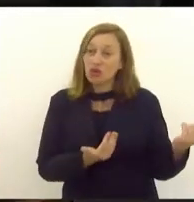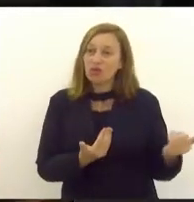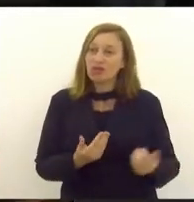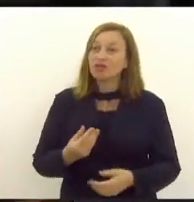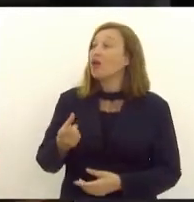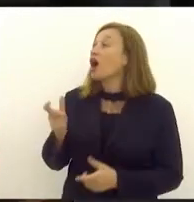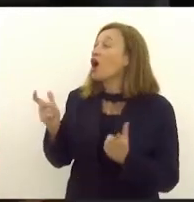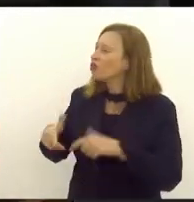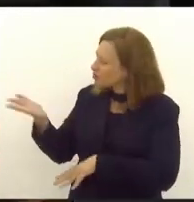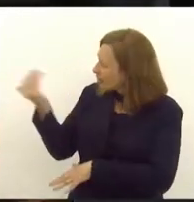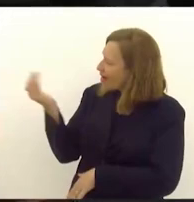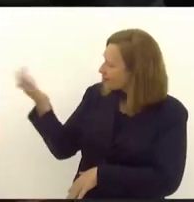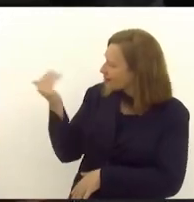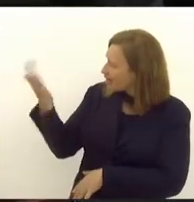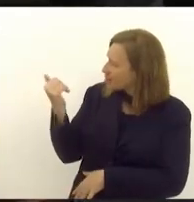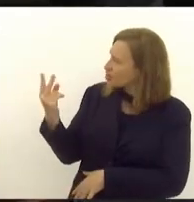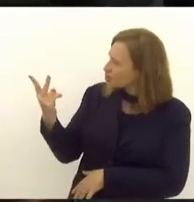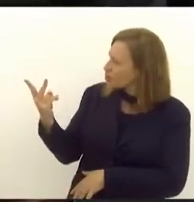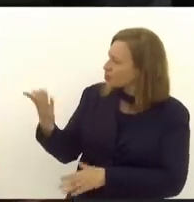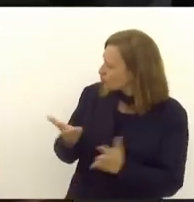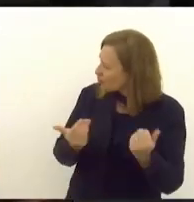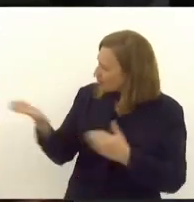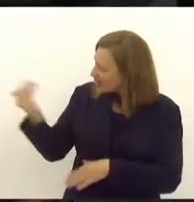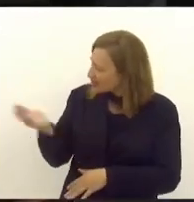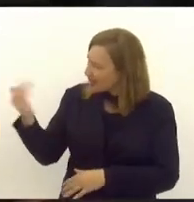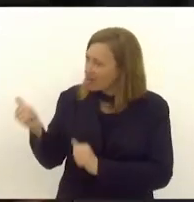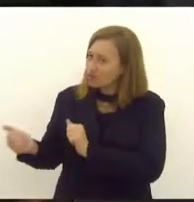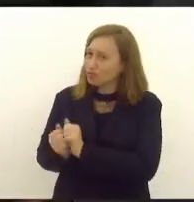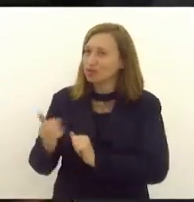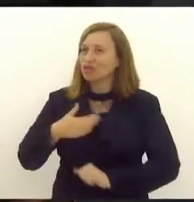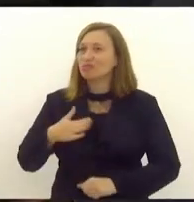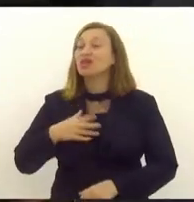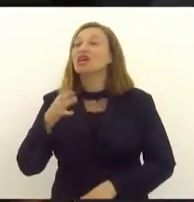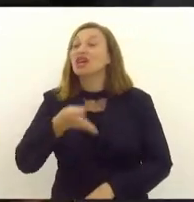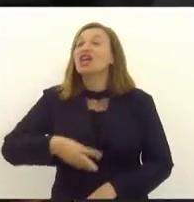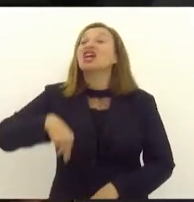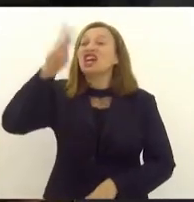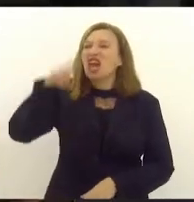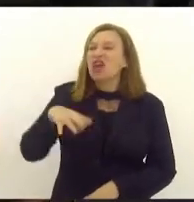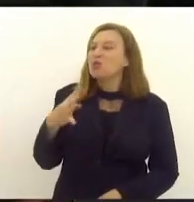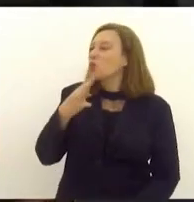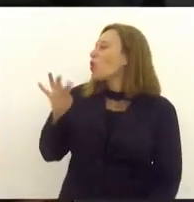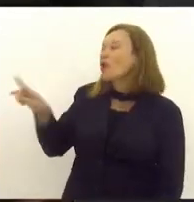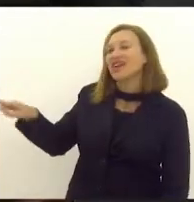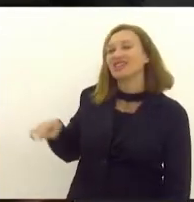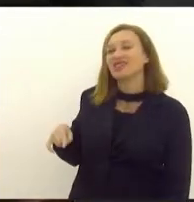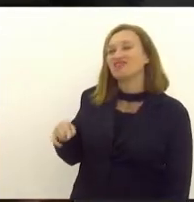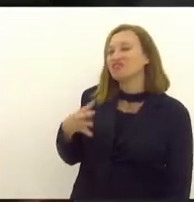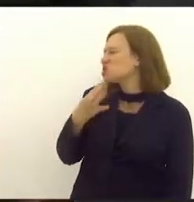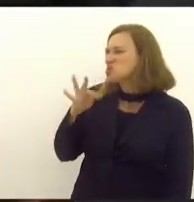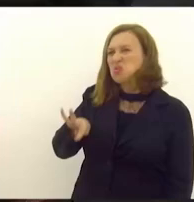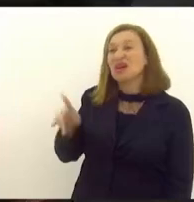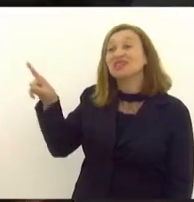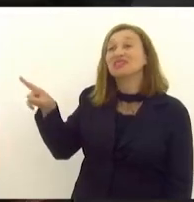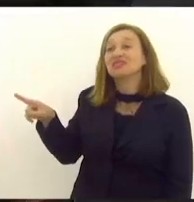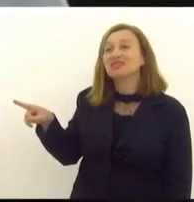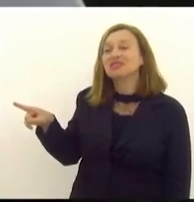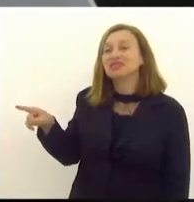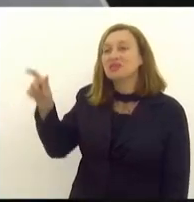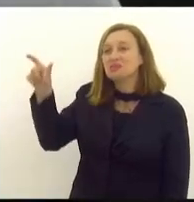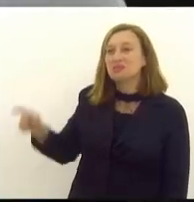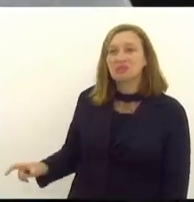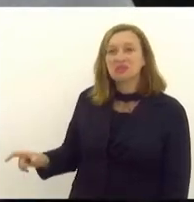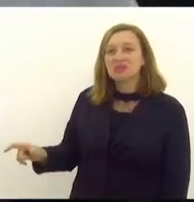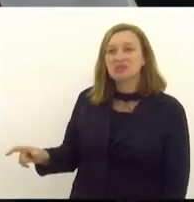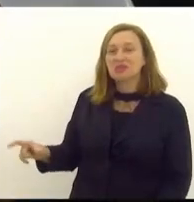eles ali vem cá vem cá perto de mim quem não conhece são figuras né